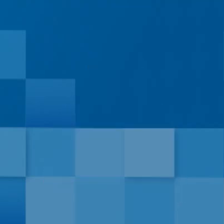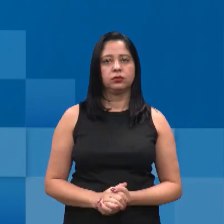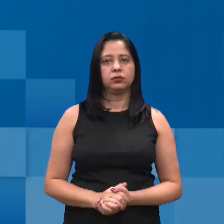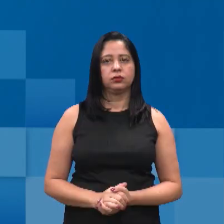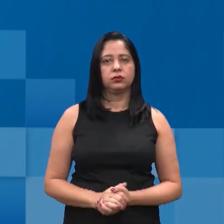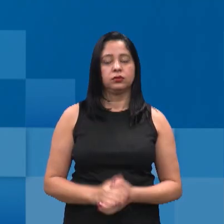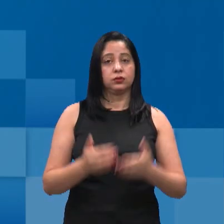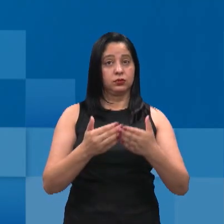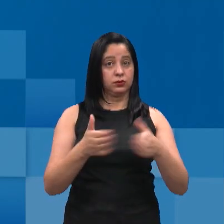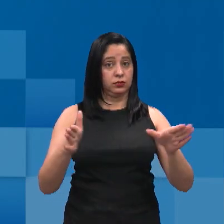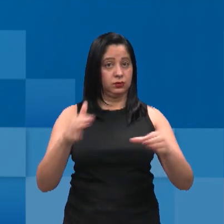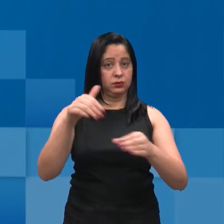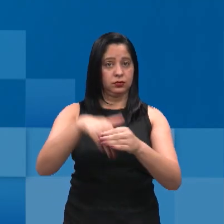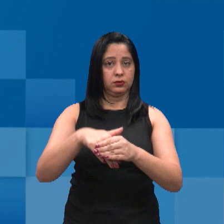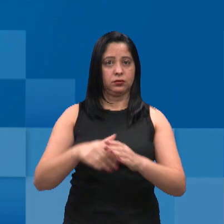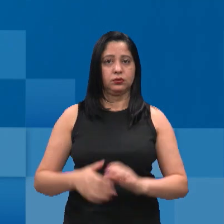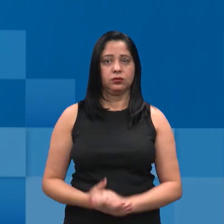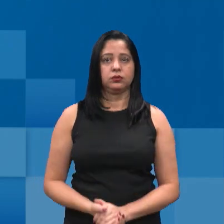Aberta a votação.